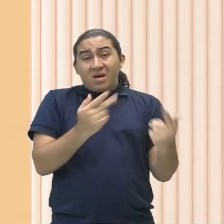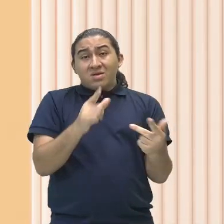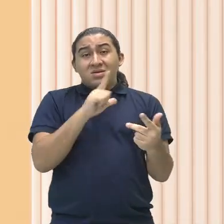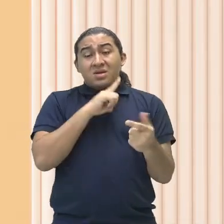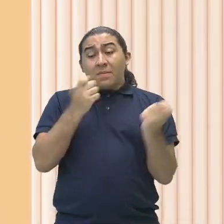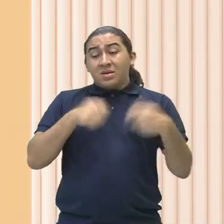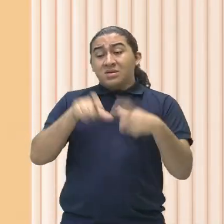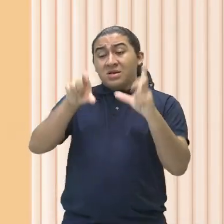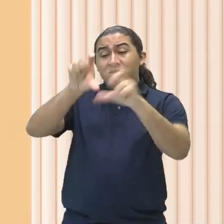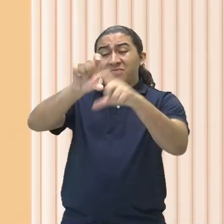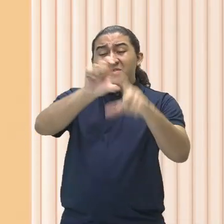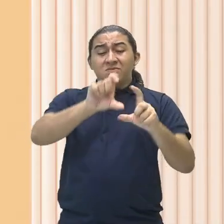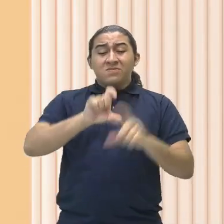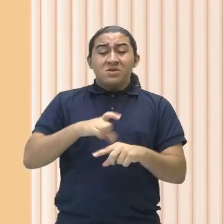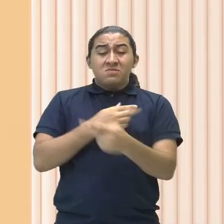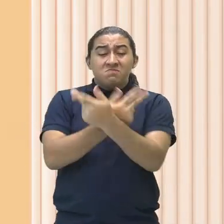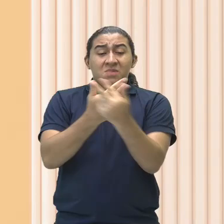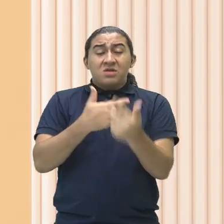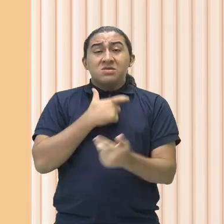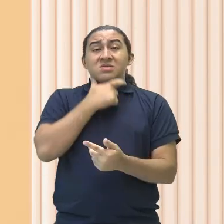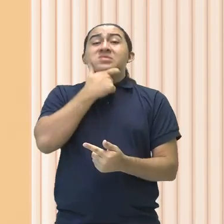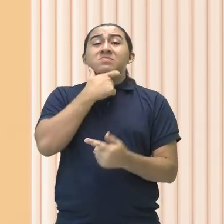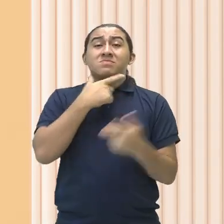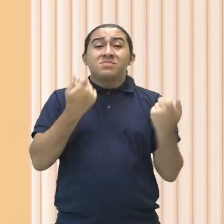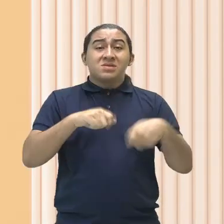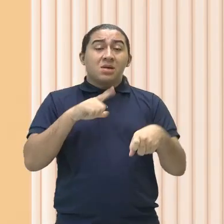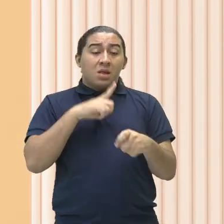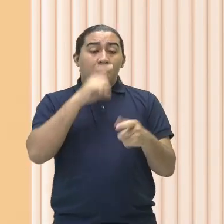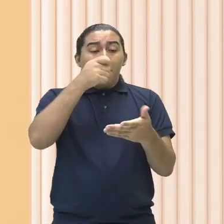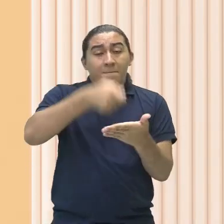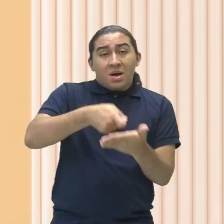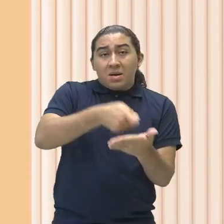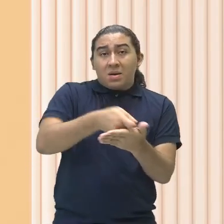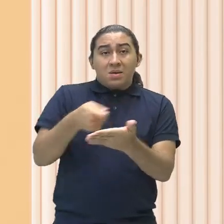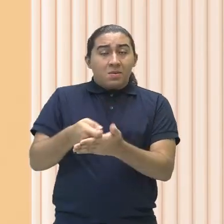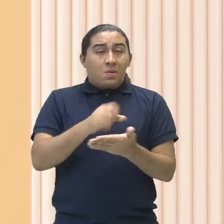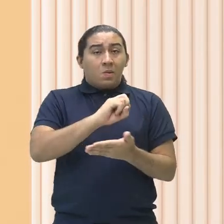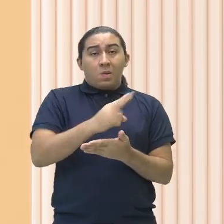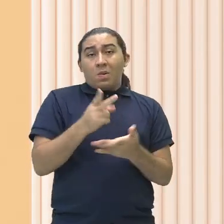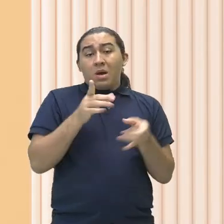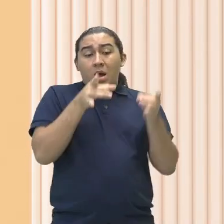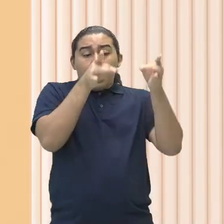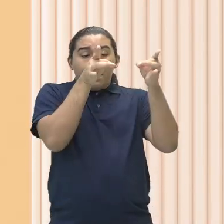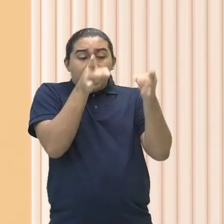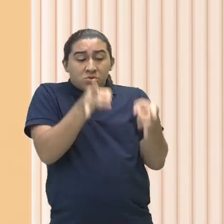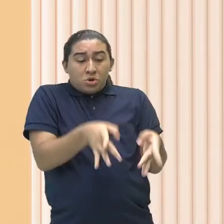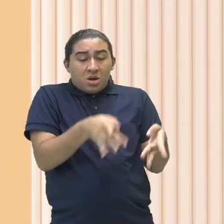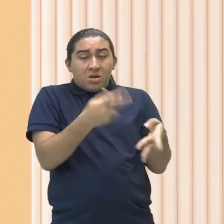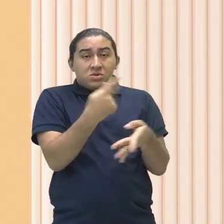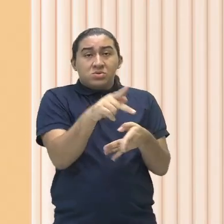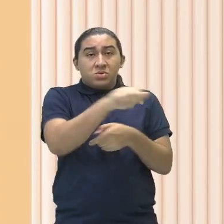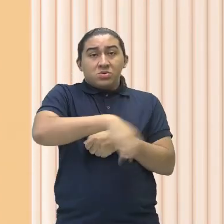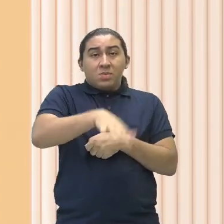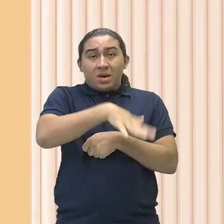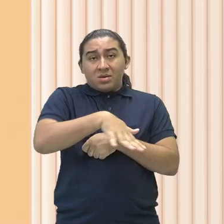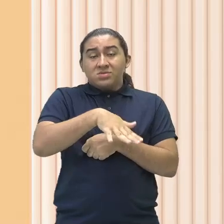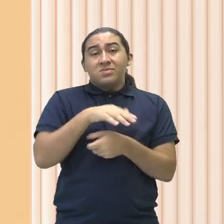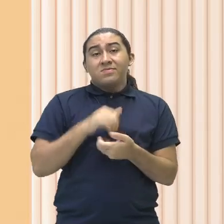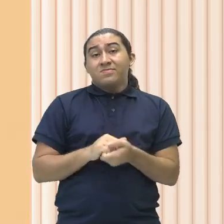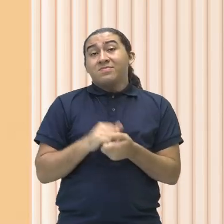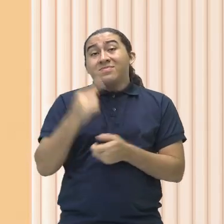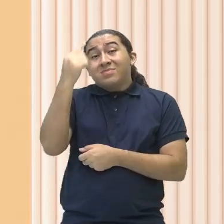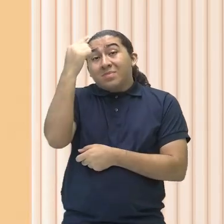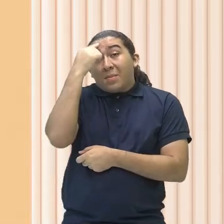ele está devendo outros credores e precisa abandonar, muitas vezes, o seu engenho, a sua propriedade,